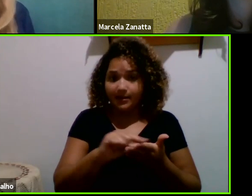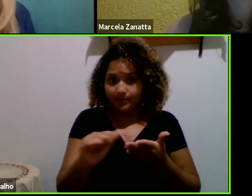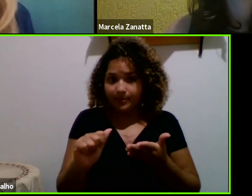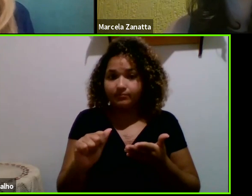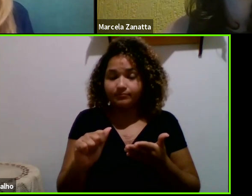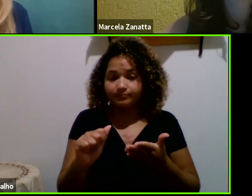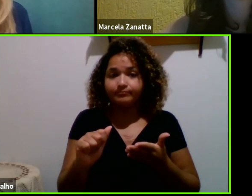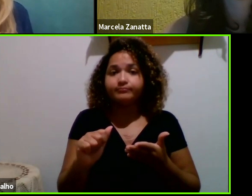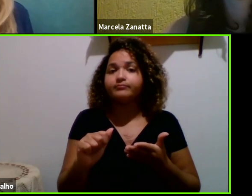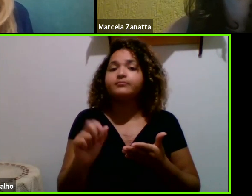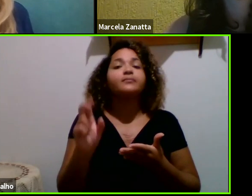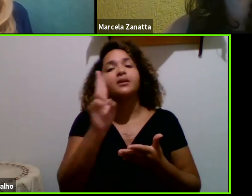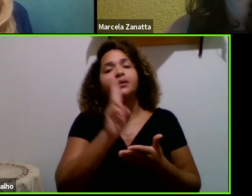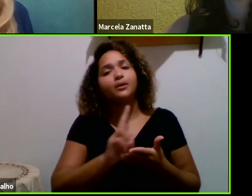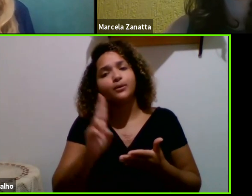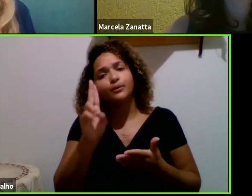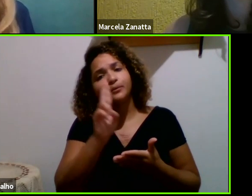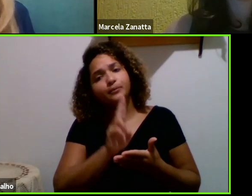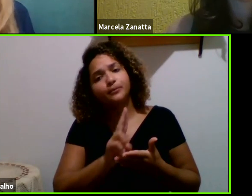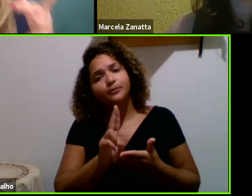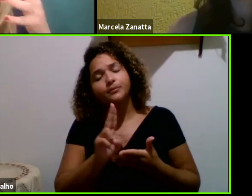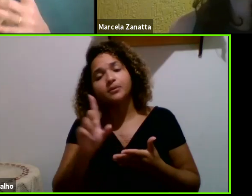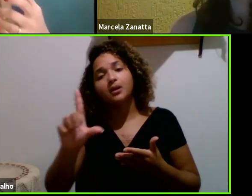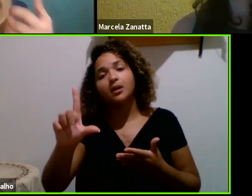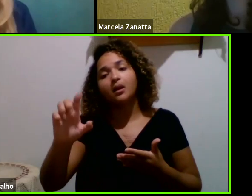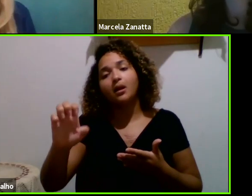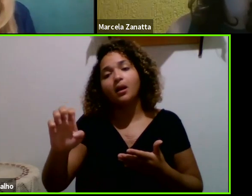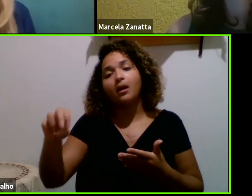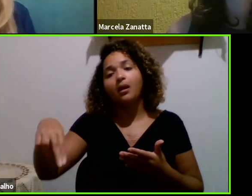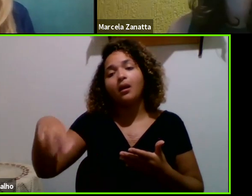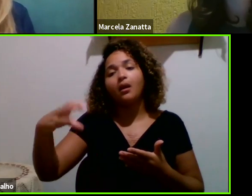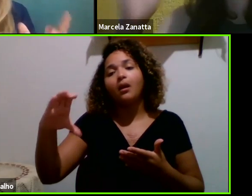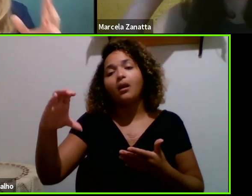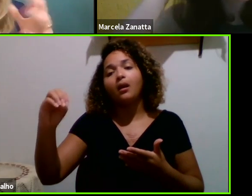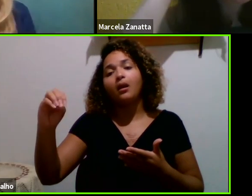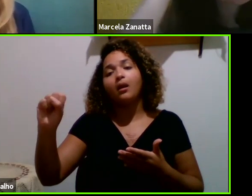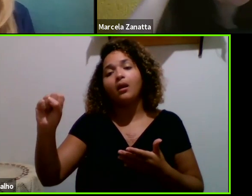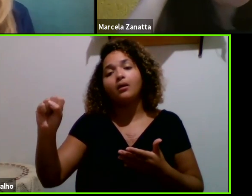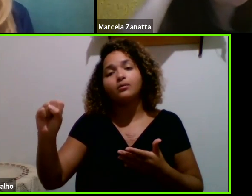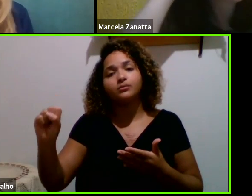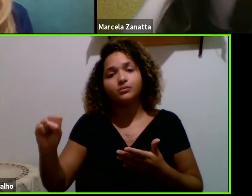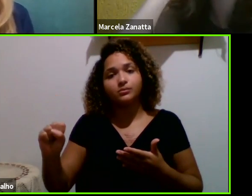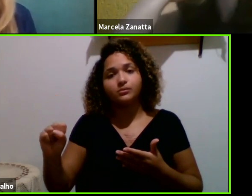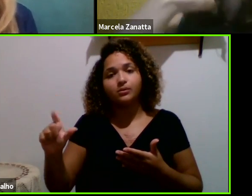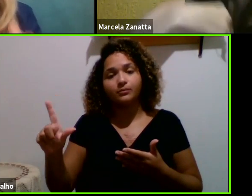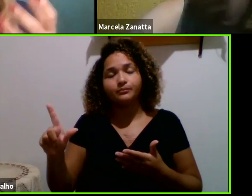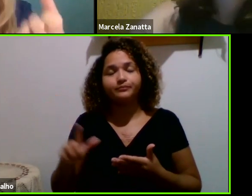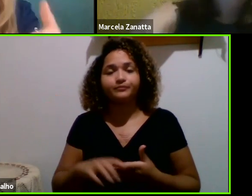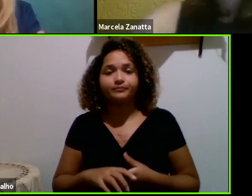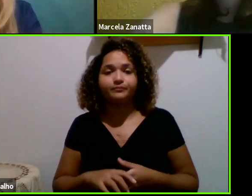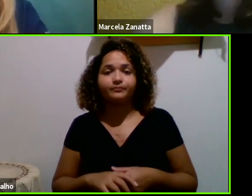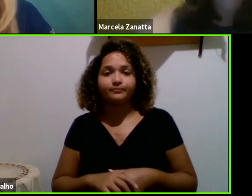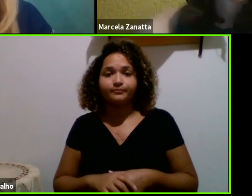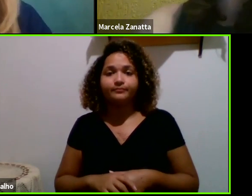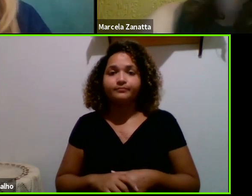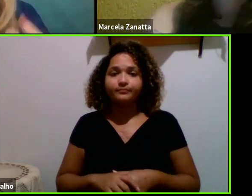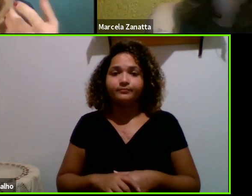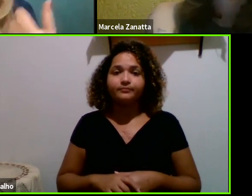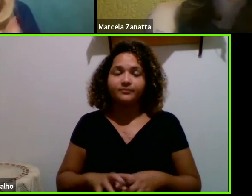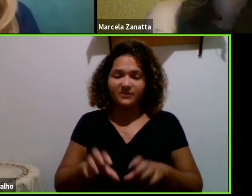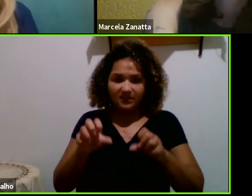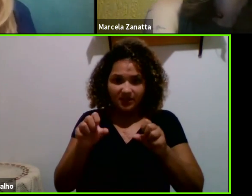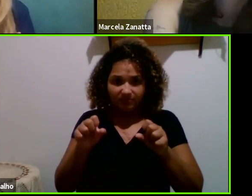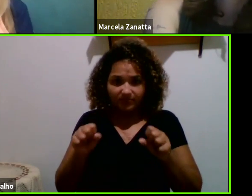e utiliza o lençol no lugar do repouso, e quando ela tem puxo, quando ela tem vontade de empurrar e ela tem vontade de